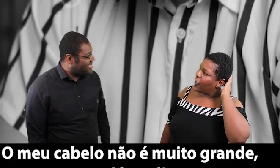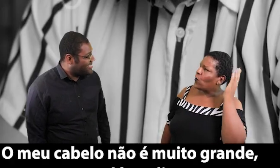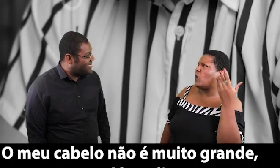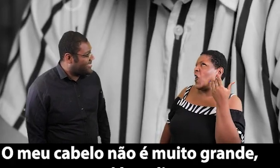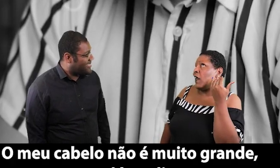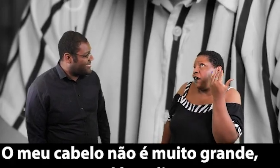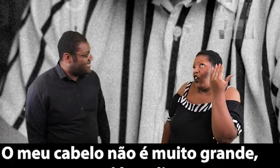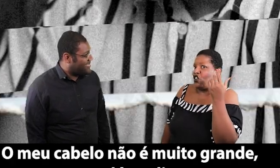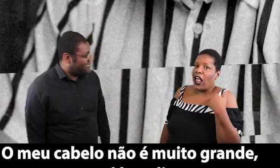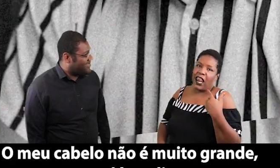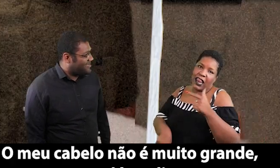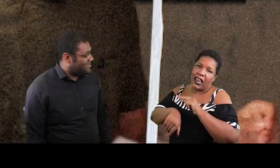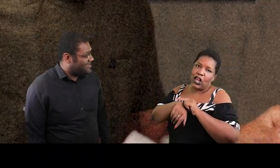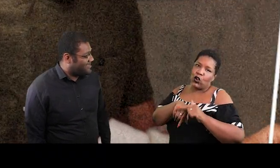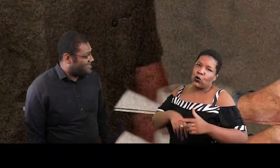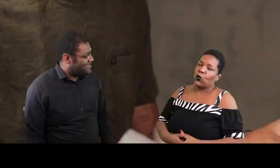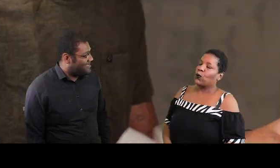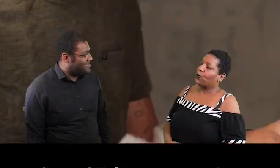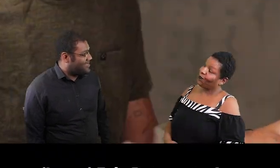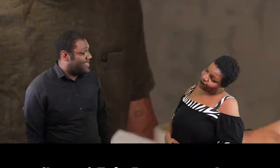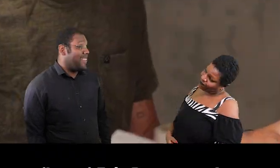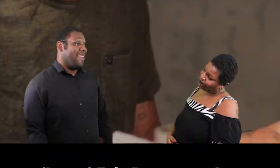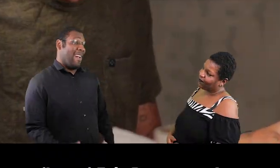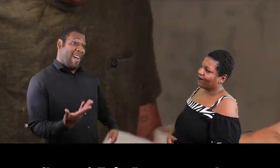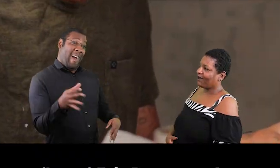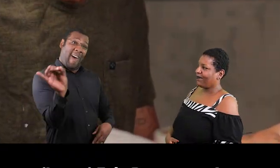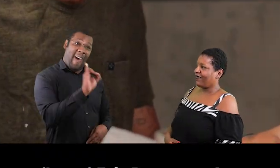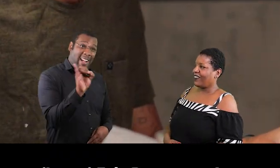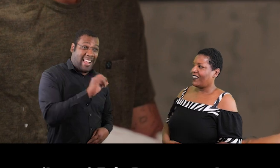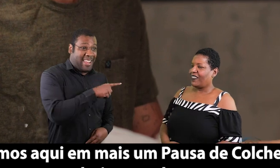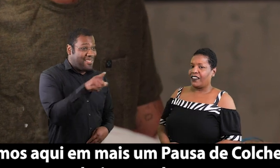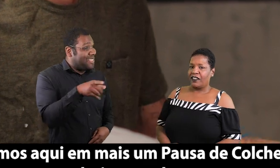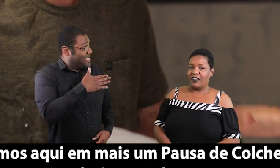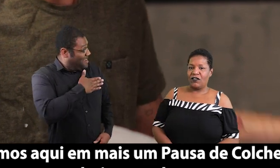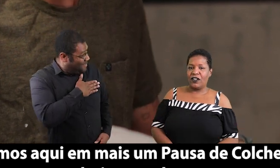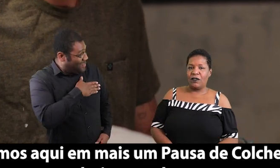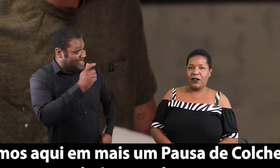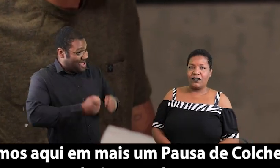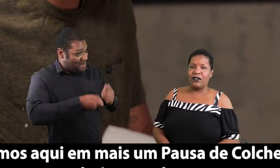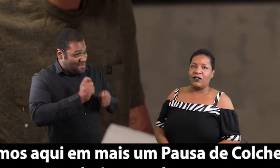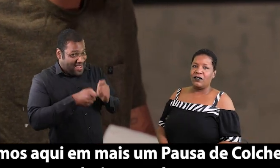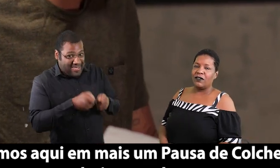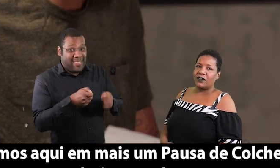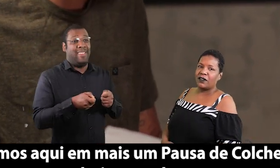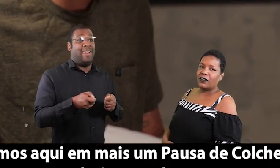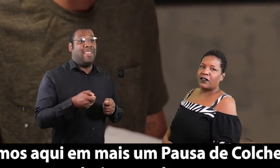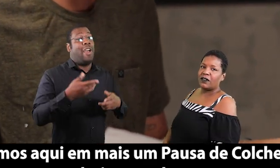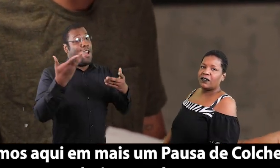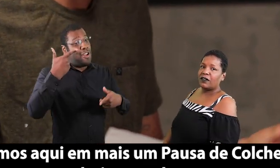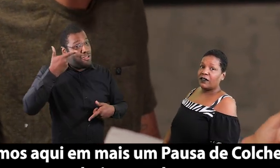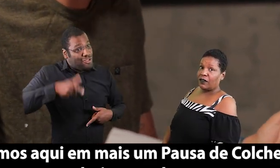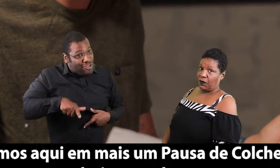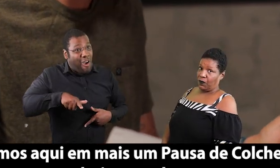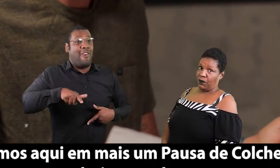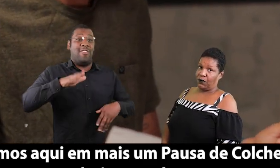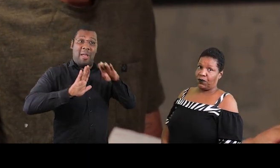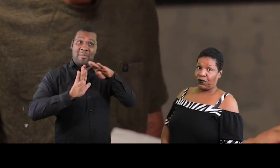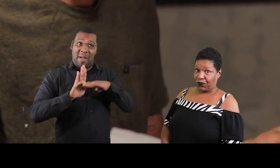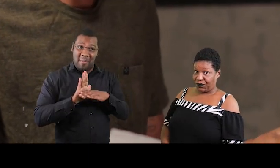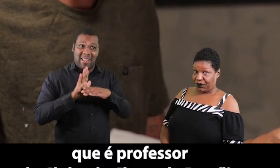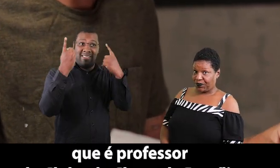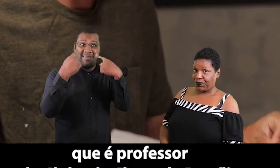é muito grande, mas é bem liso. Fala, Batucantes! Estamos aqui em mais um Pausa de Cocheia, hoje com